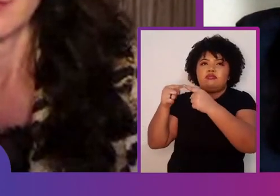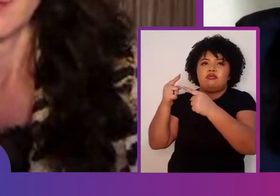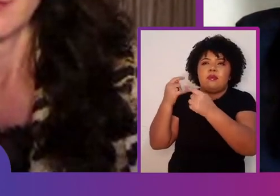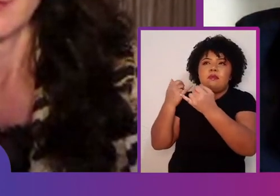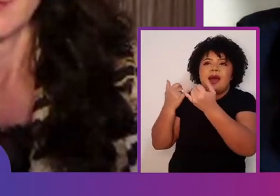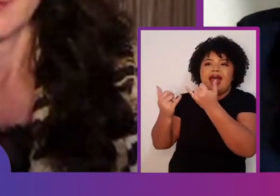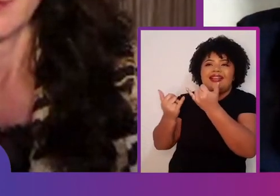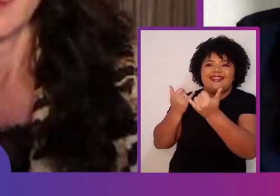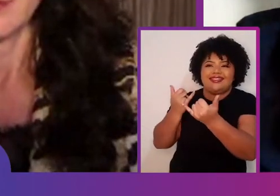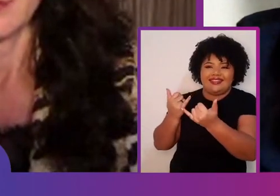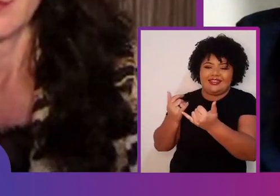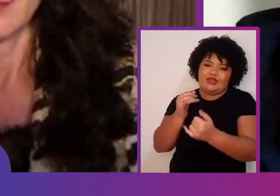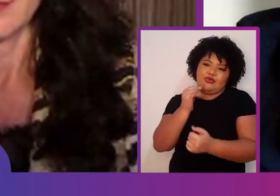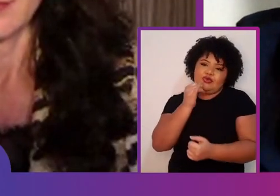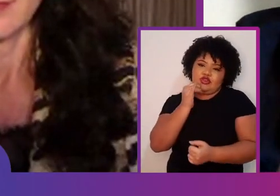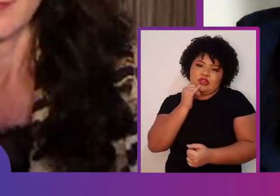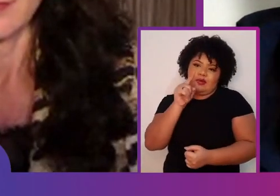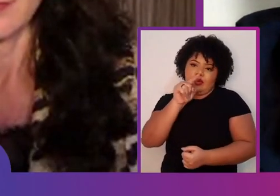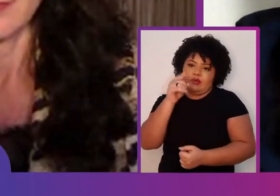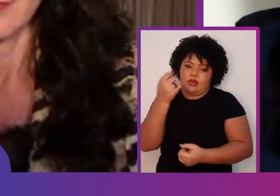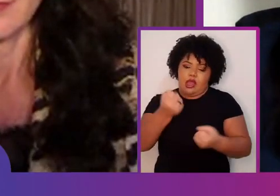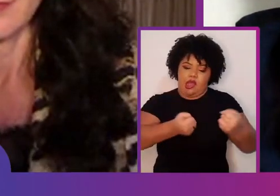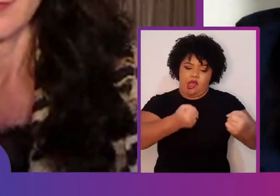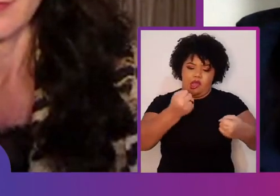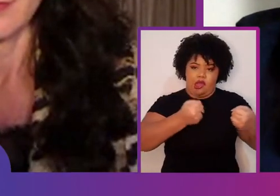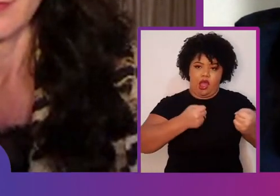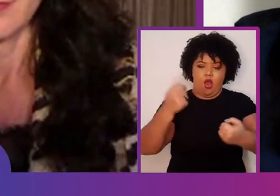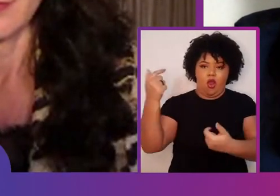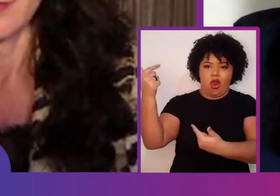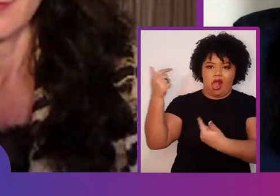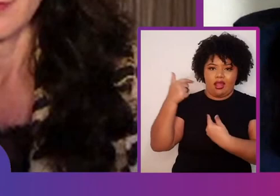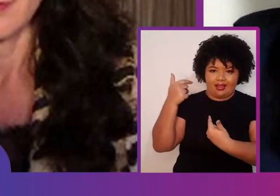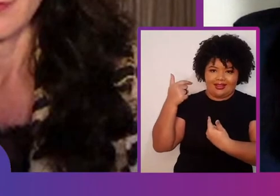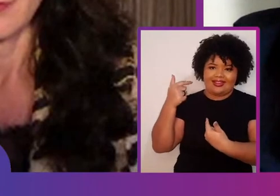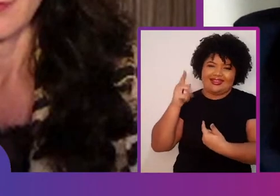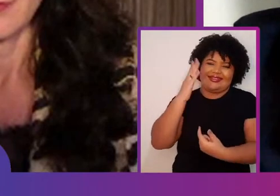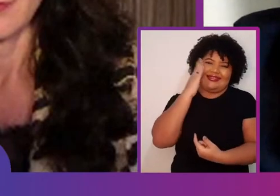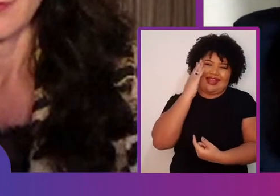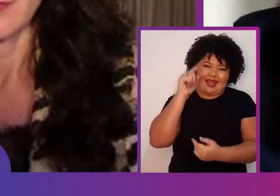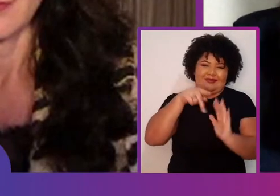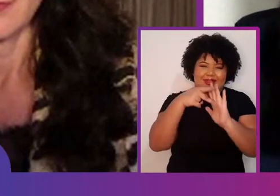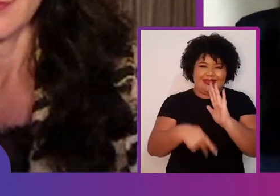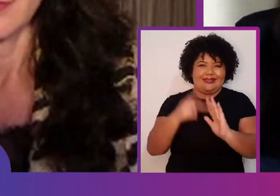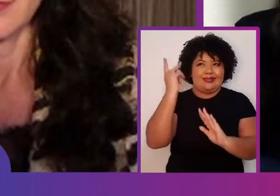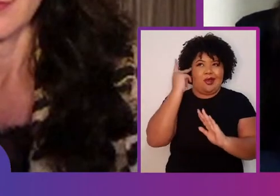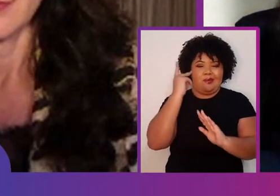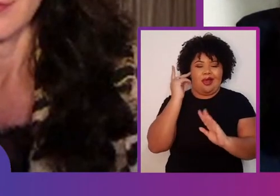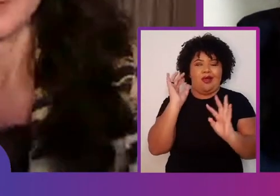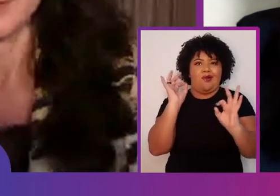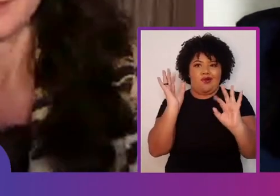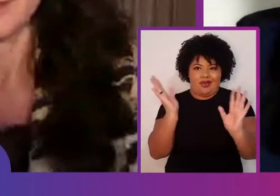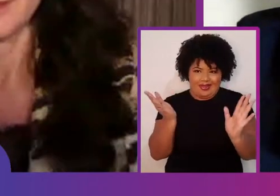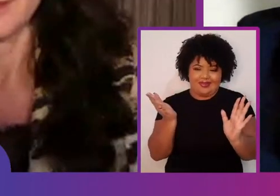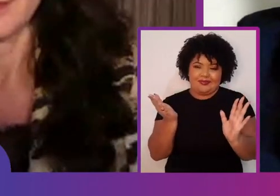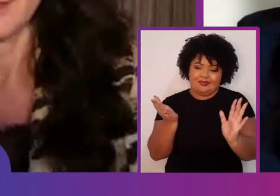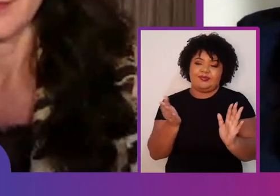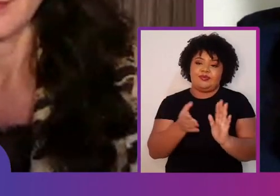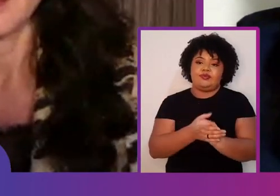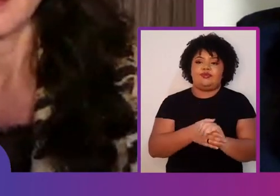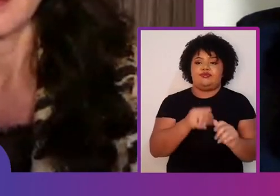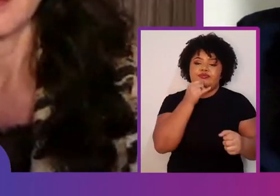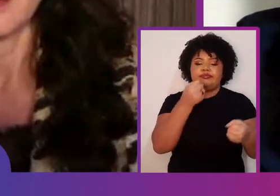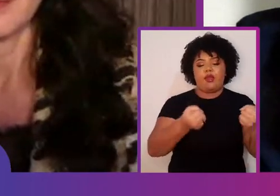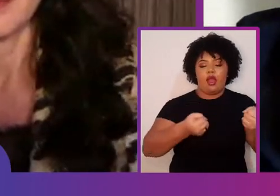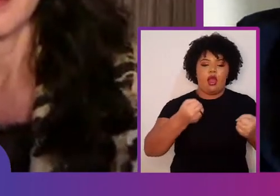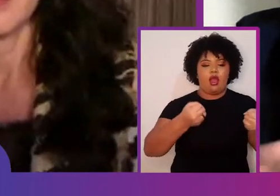você for assaltado dentro do carro, a gente que é paulistana sabe o tamanho da bronca que isso significa, se você for assaltado dentro do carro numa rua em São Paulo,